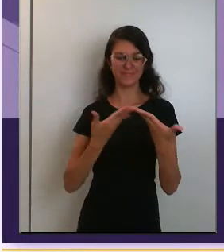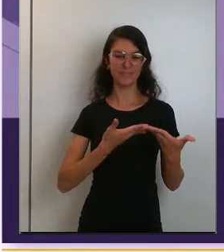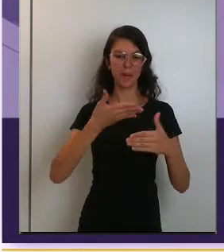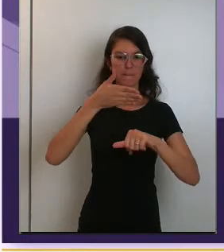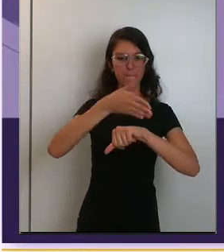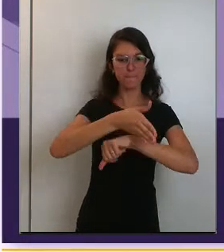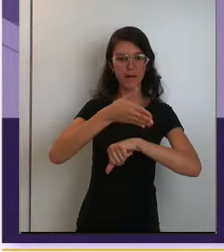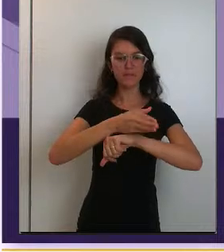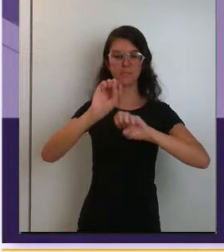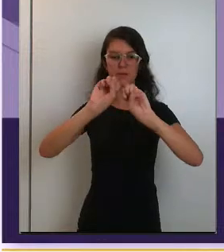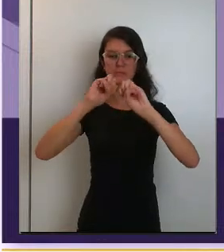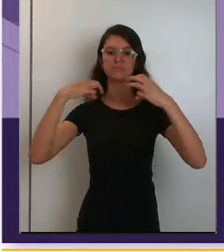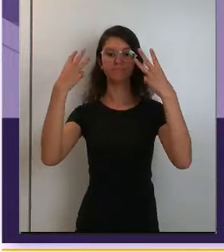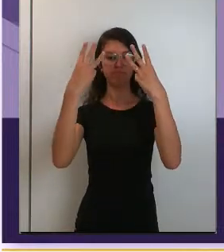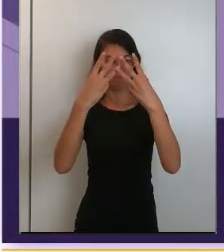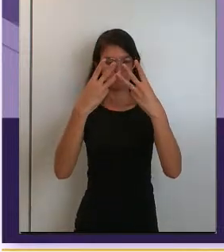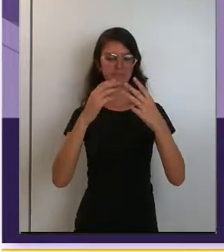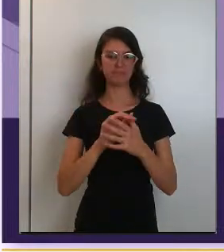desse webinário.